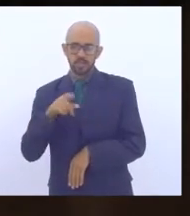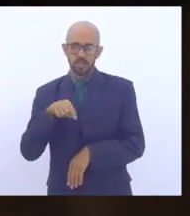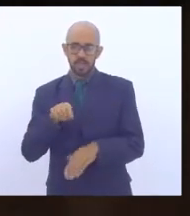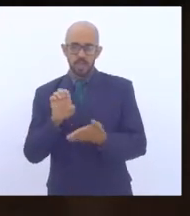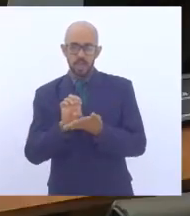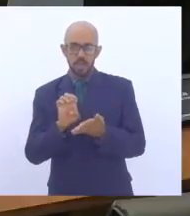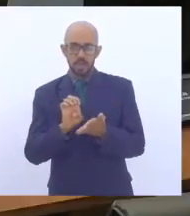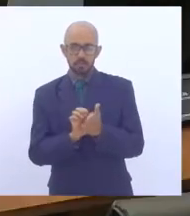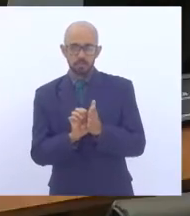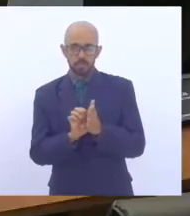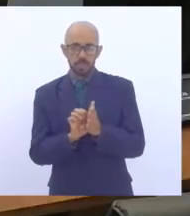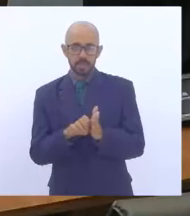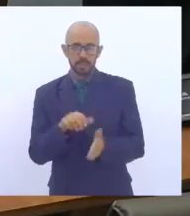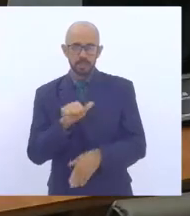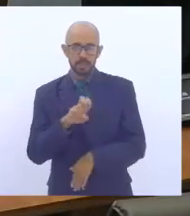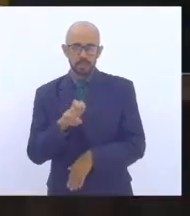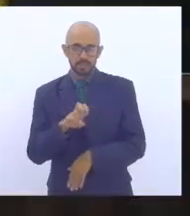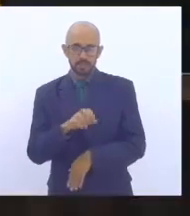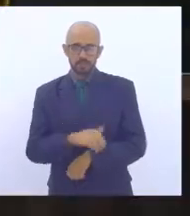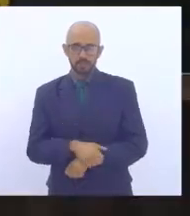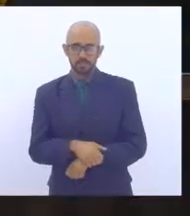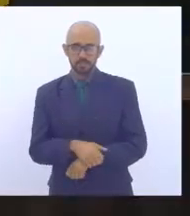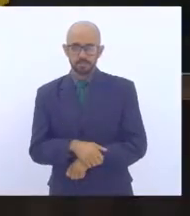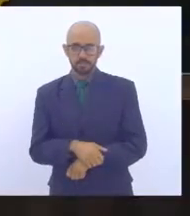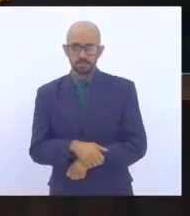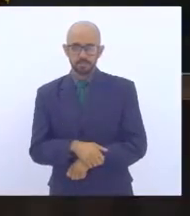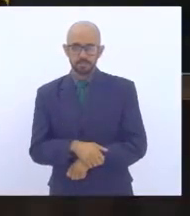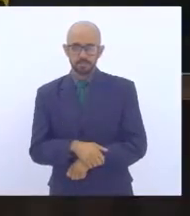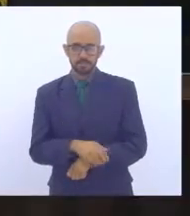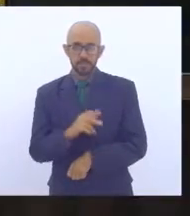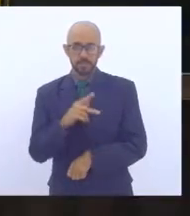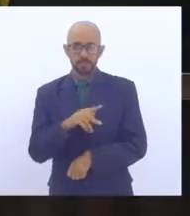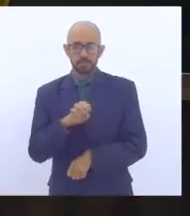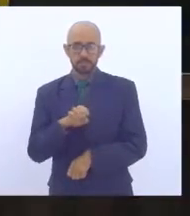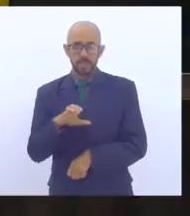15 a APEC eleitoral